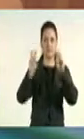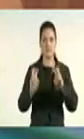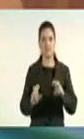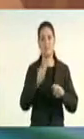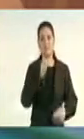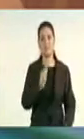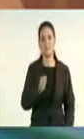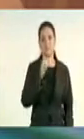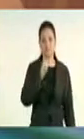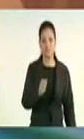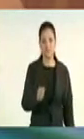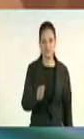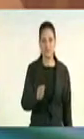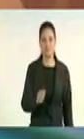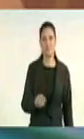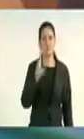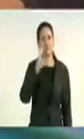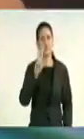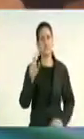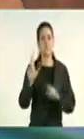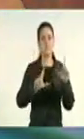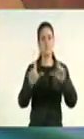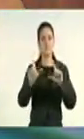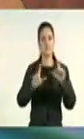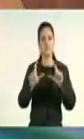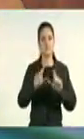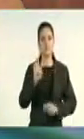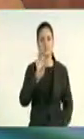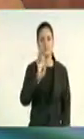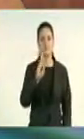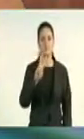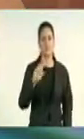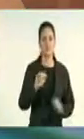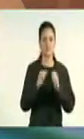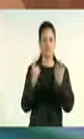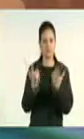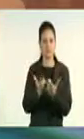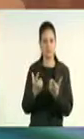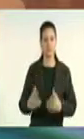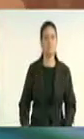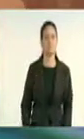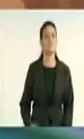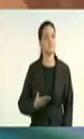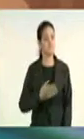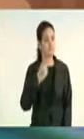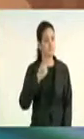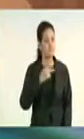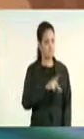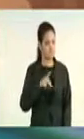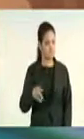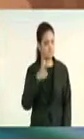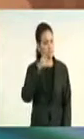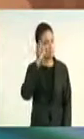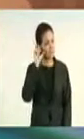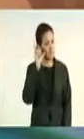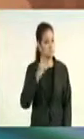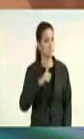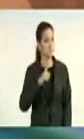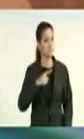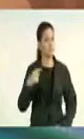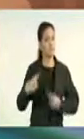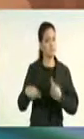imprensa, telespectadores da TV Assembleia. Senhor presidente, ontem foi travado um debate aqui nesta